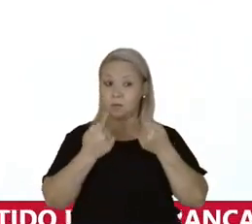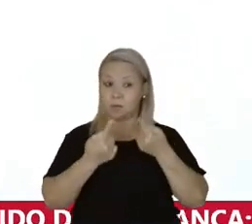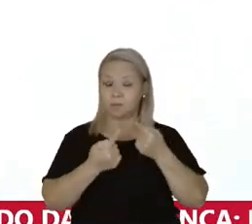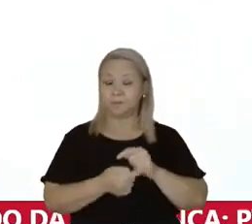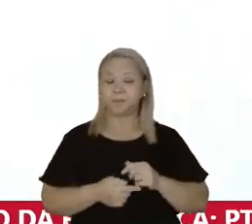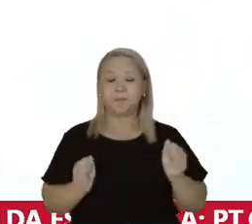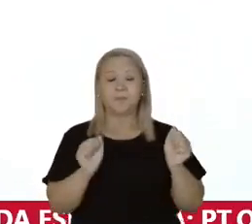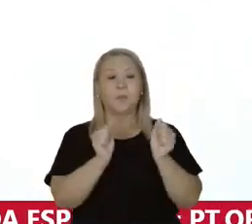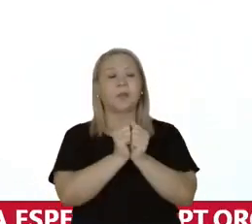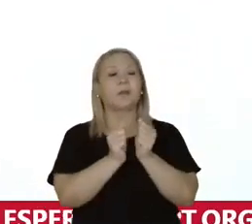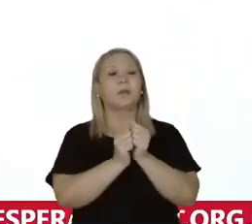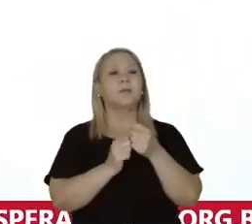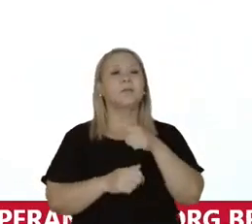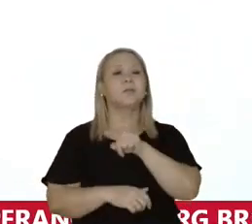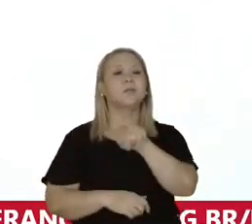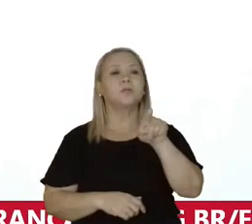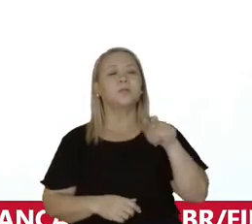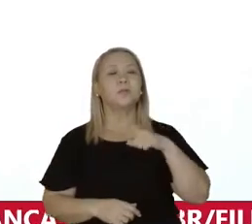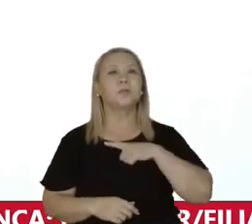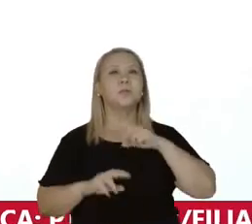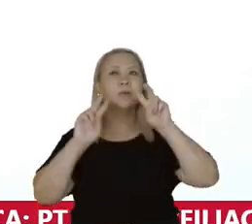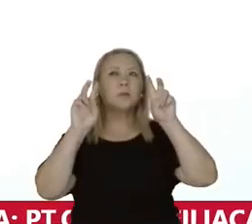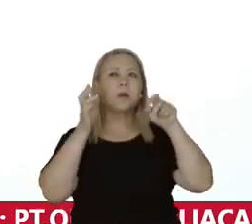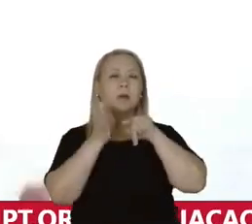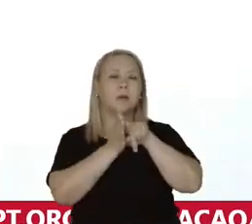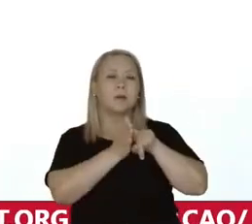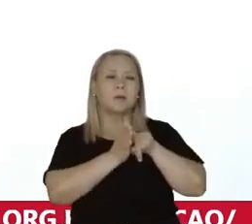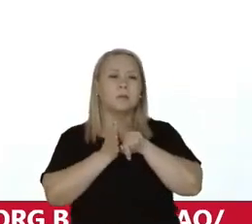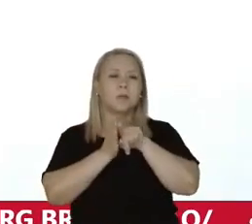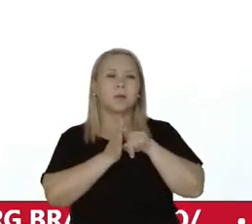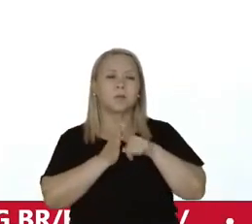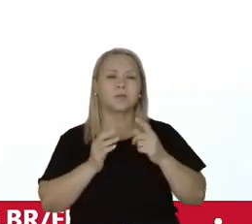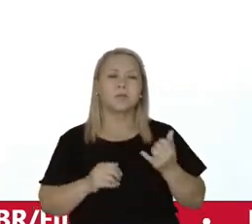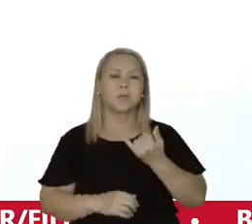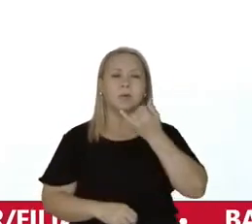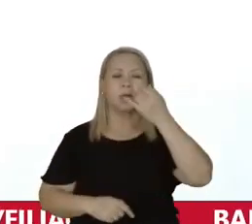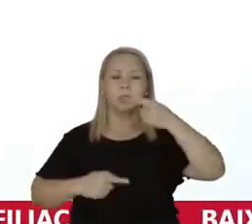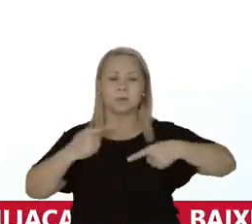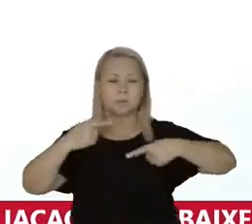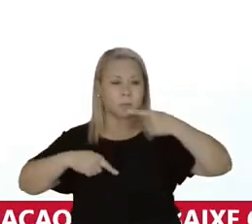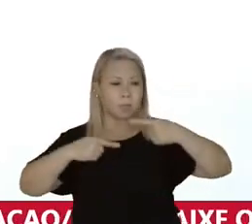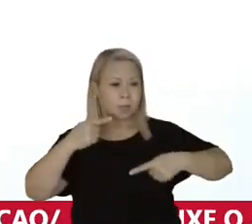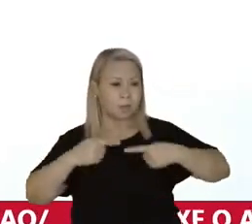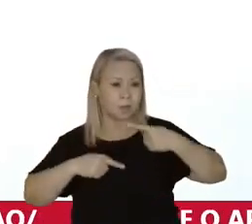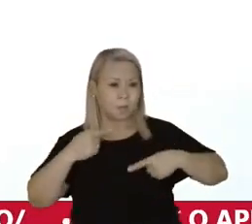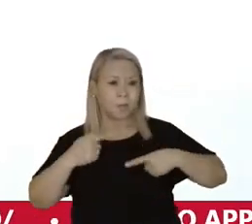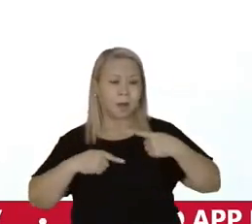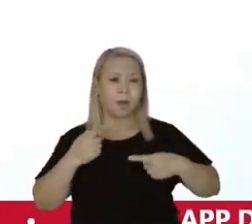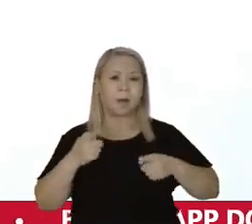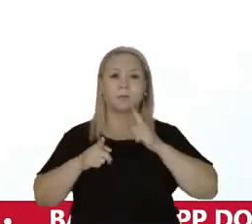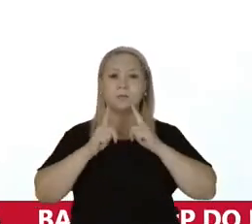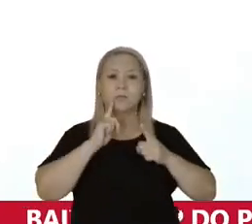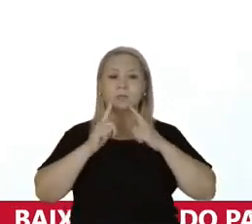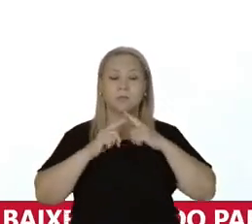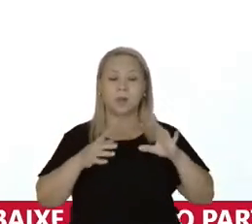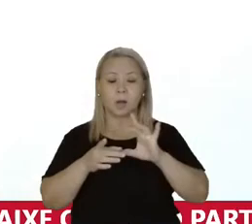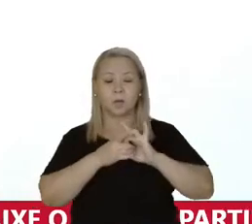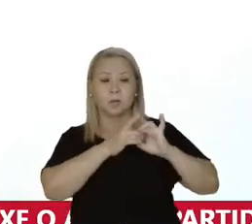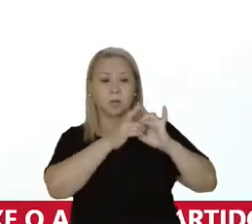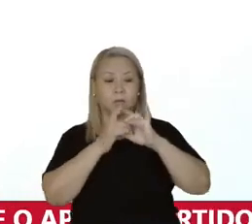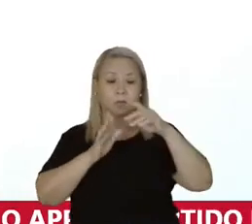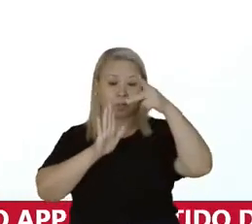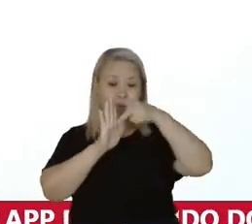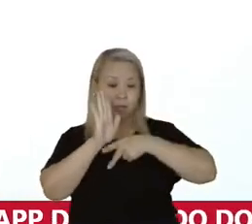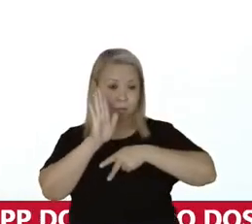E junto com isso, eu acho que surge uma questão importante, que é esse debate aliado à discussão dos